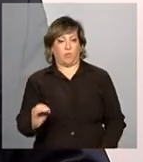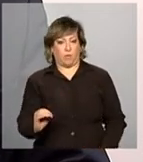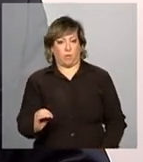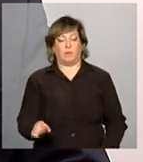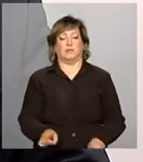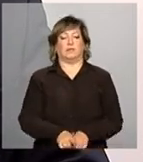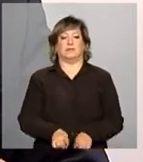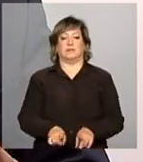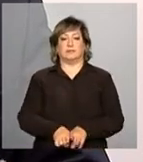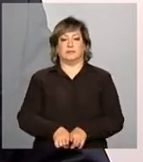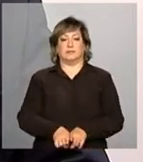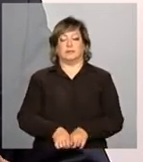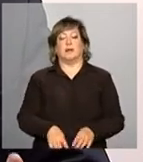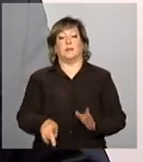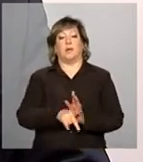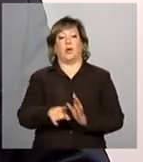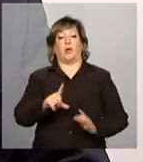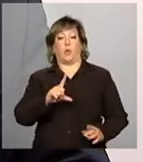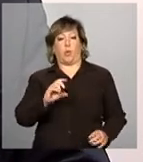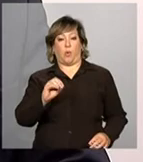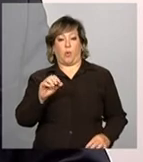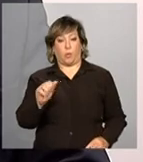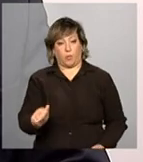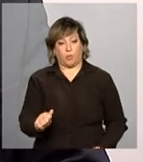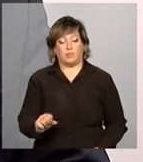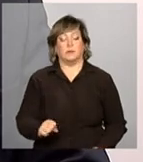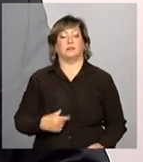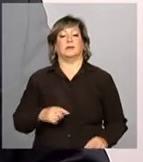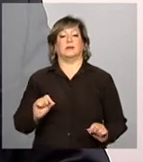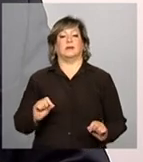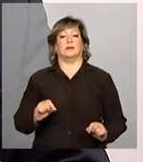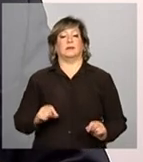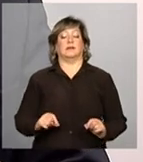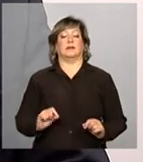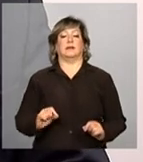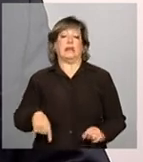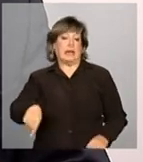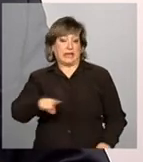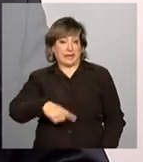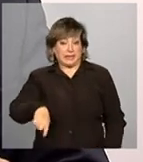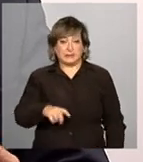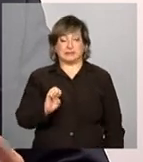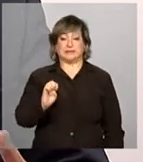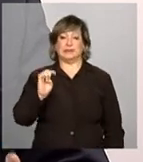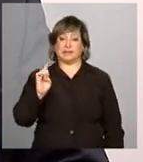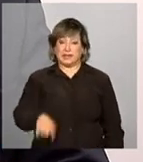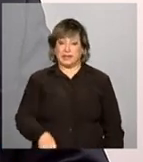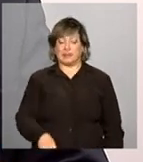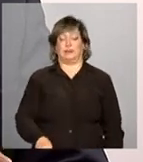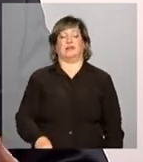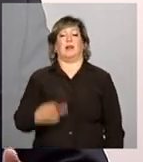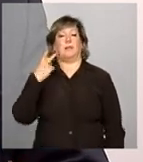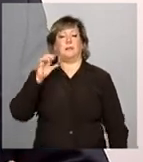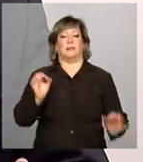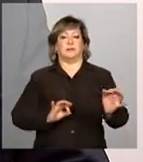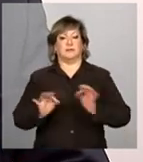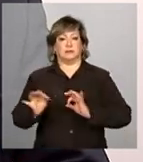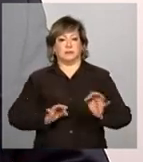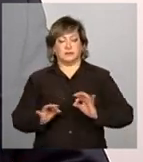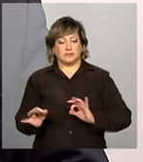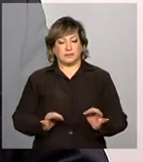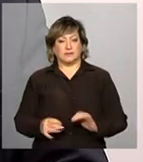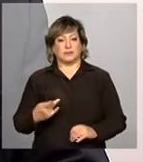diretrizes orçamentária a própria lua a lei orçamentária eles são instrumentos de planejamento da administração